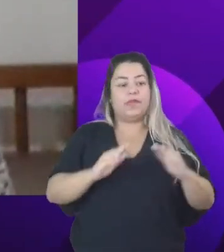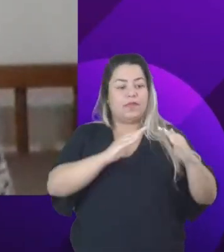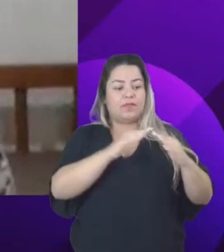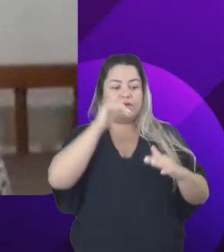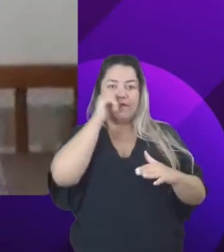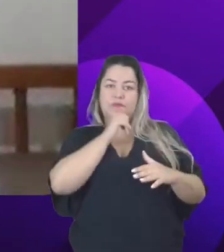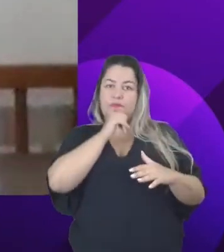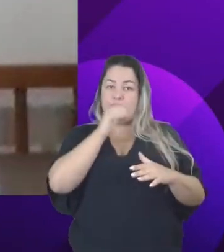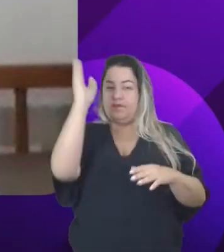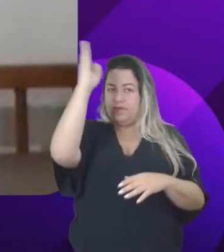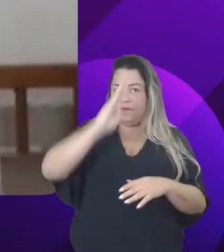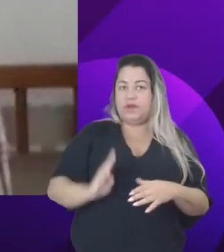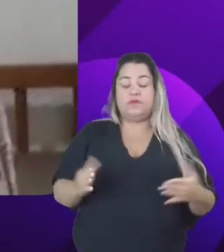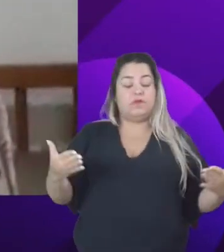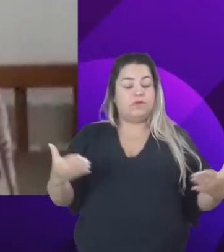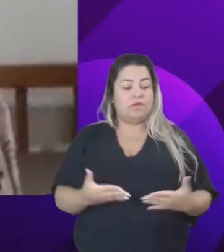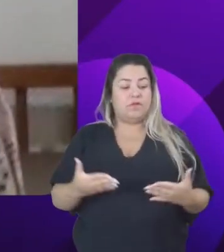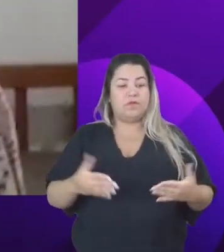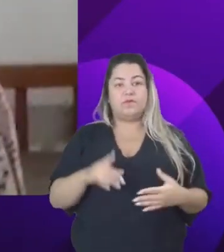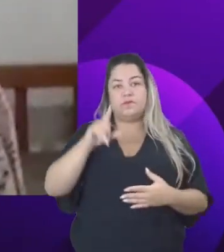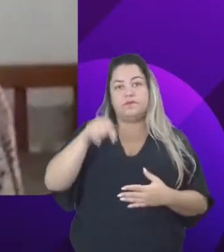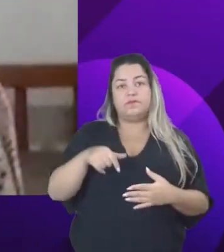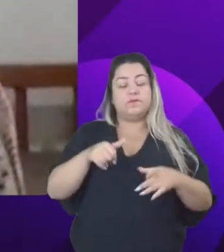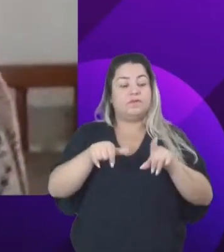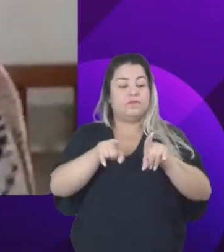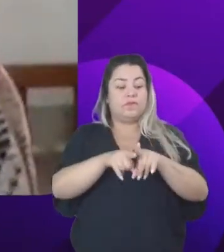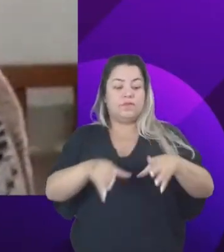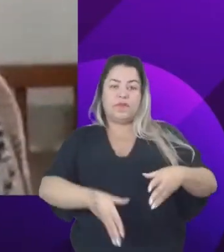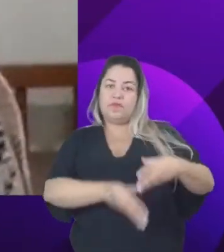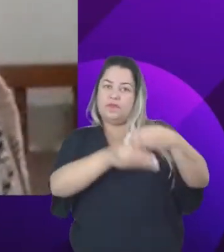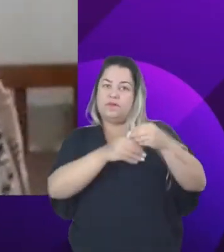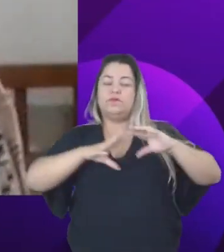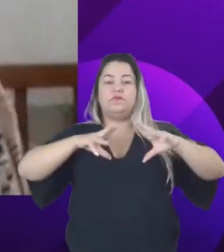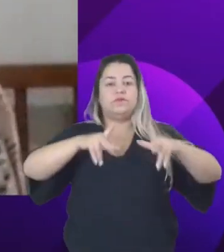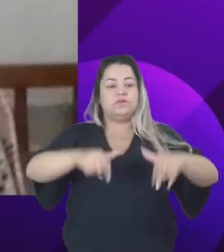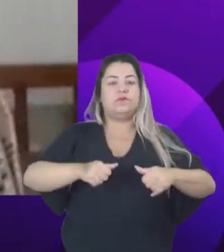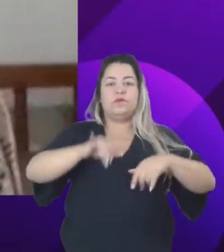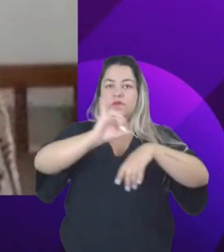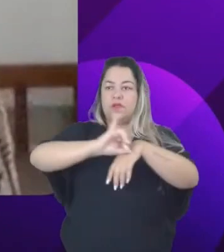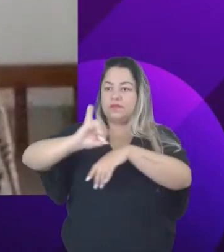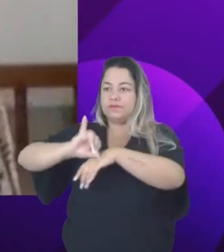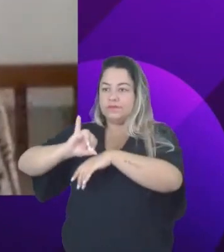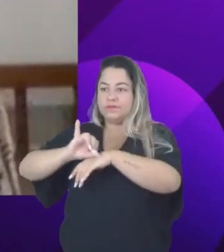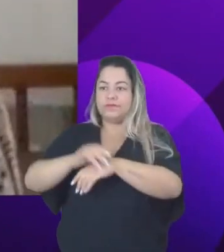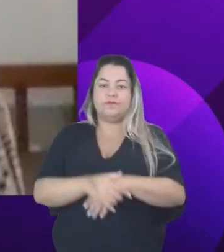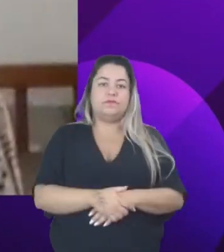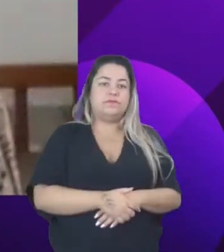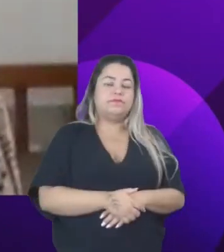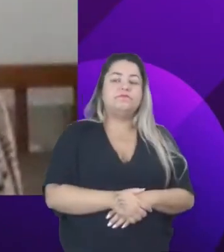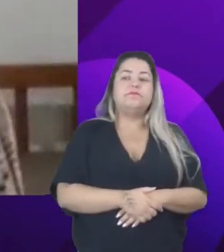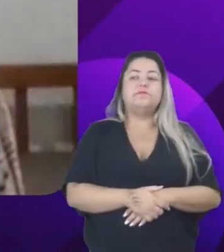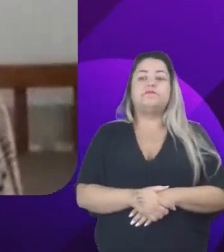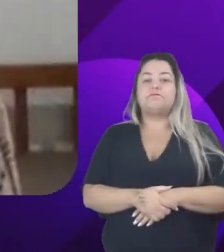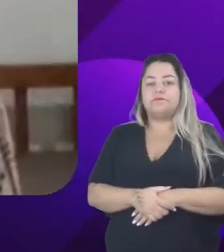mulher brasileira hoje eram para estar implementadas em todas as capitais.